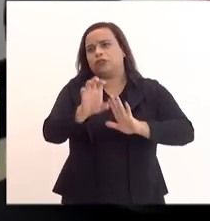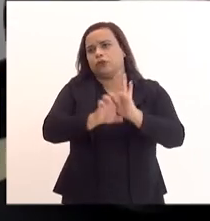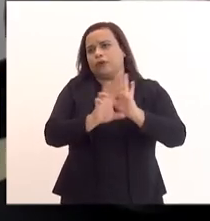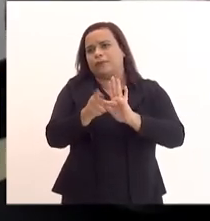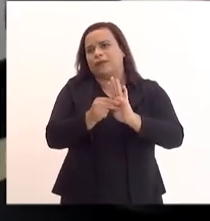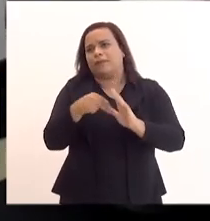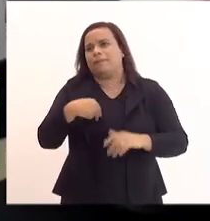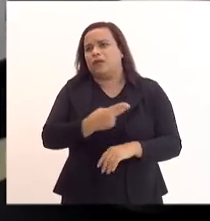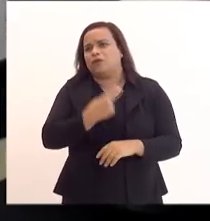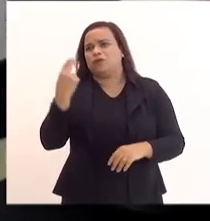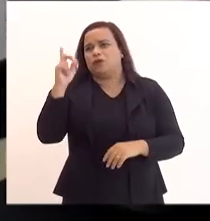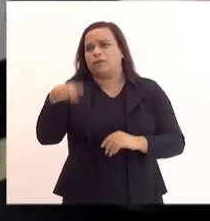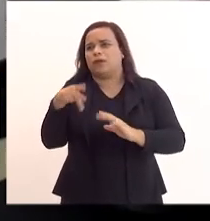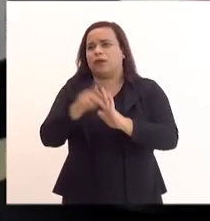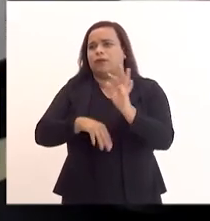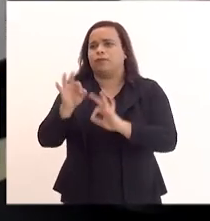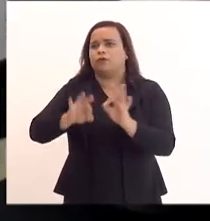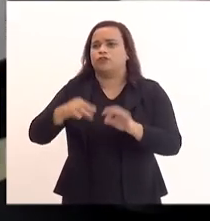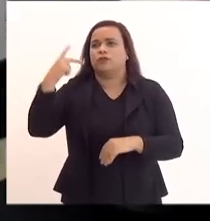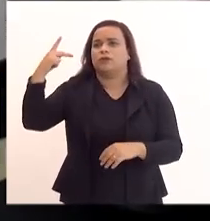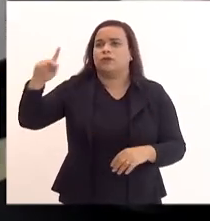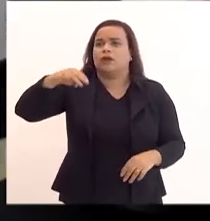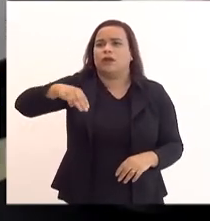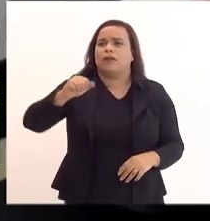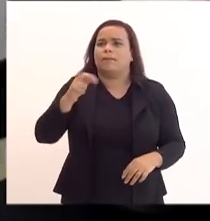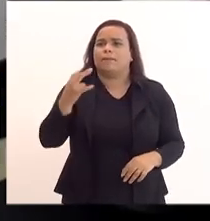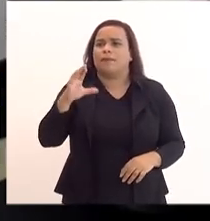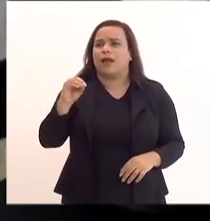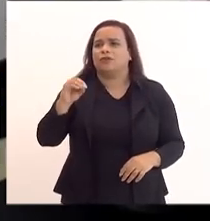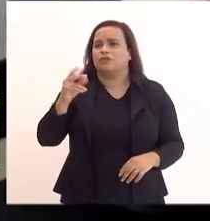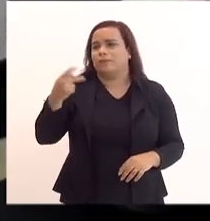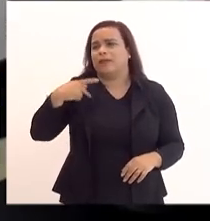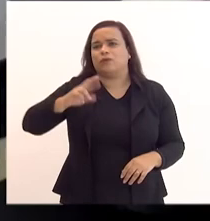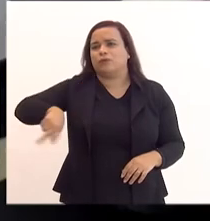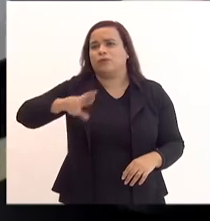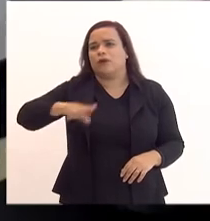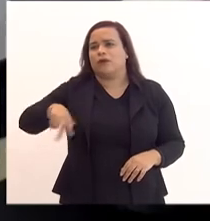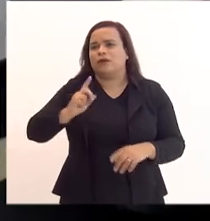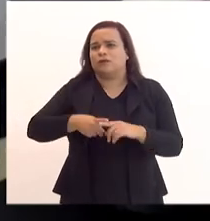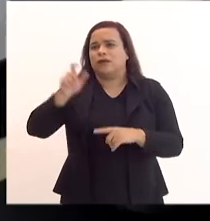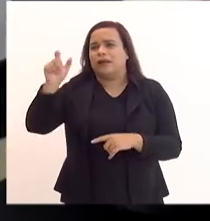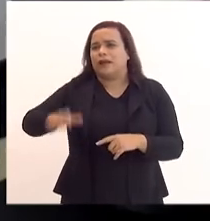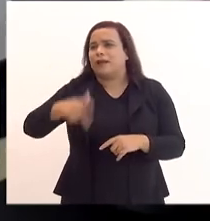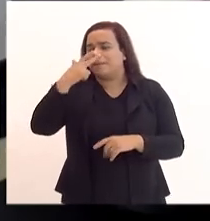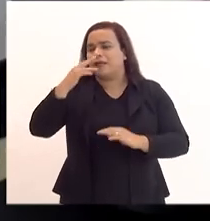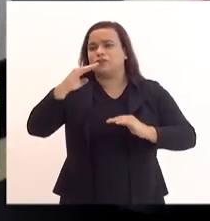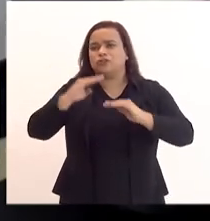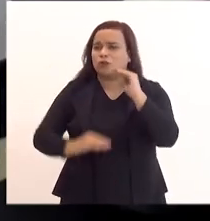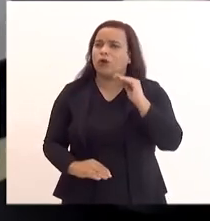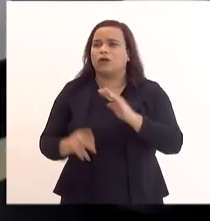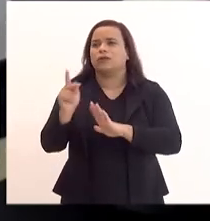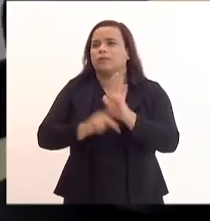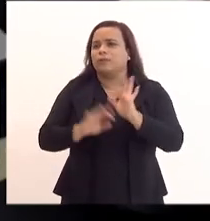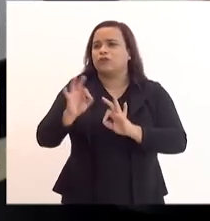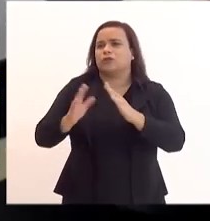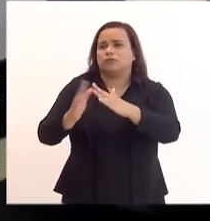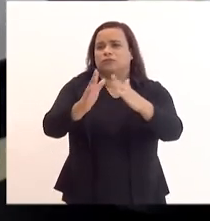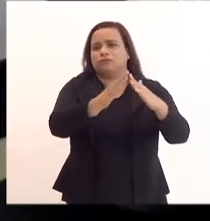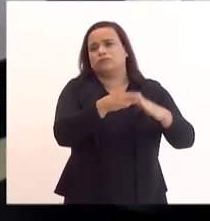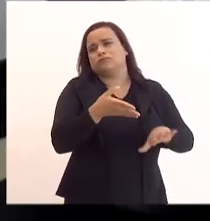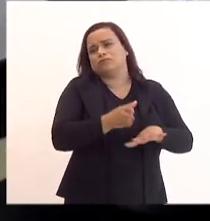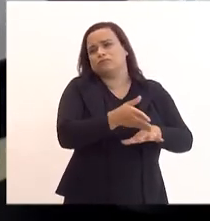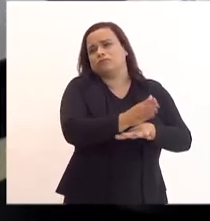meu nome é o projeto do Márcio Gualberto, não é meu. Né? Porque o Márcio Gualberto, pelo visto... discorda de projetos habitacionais da